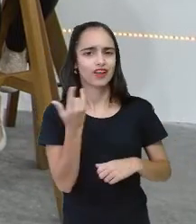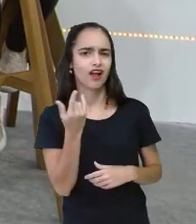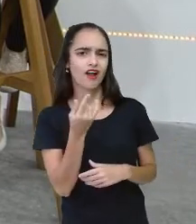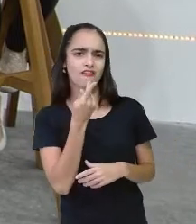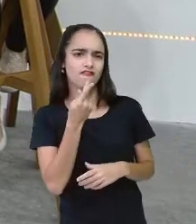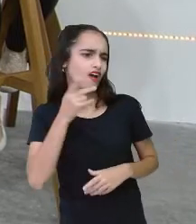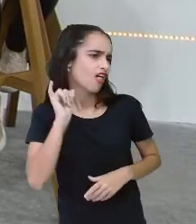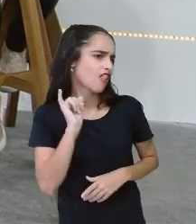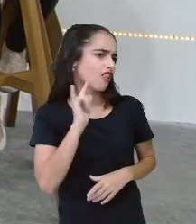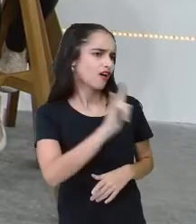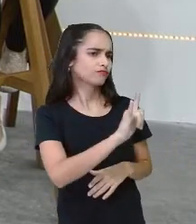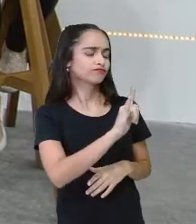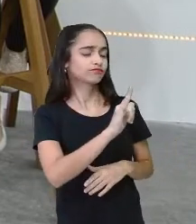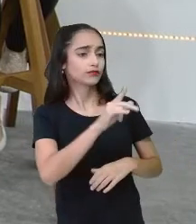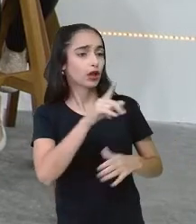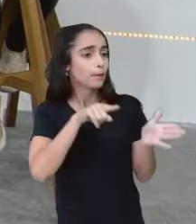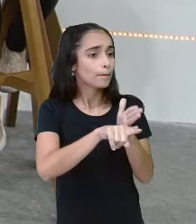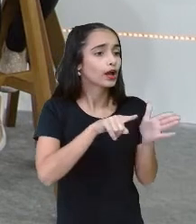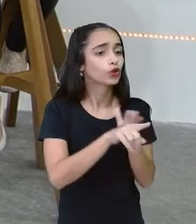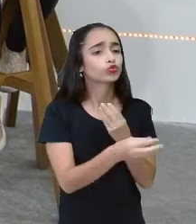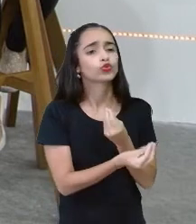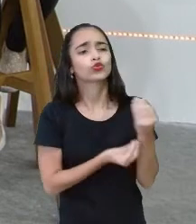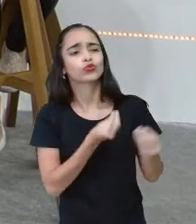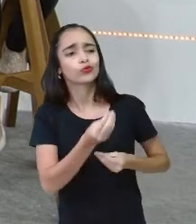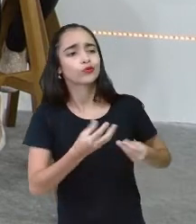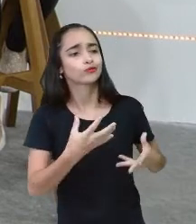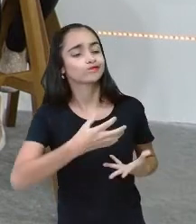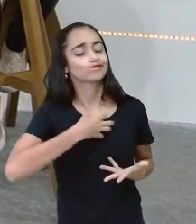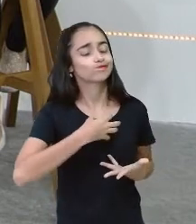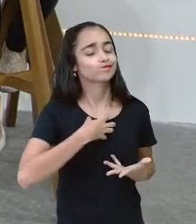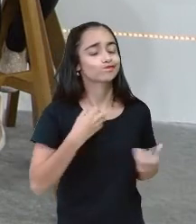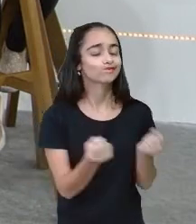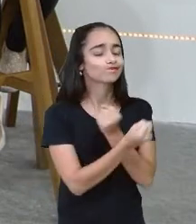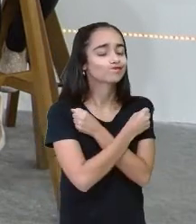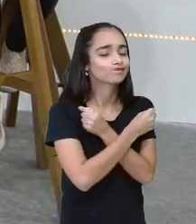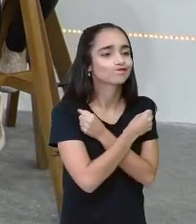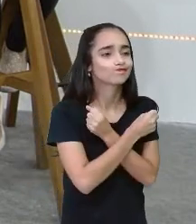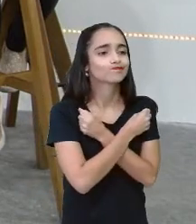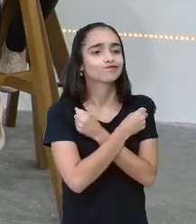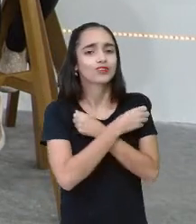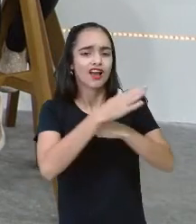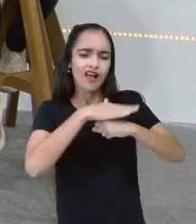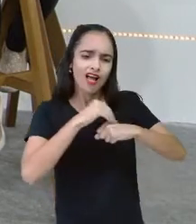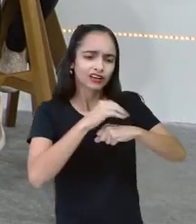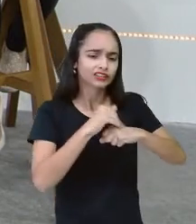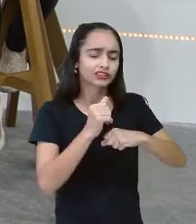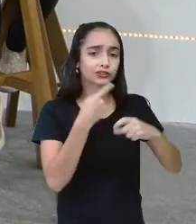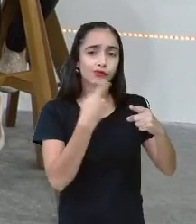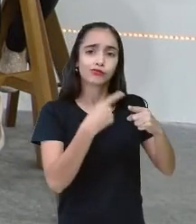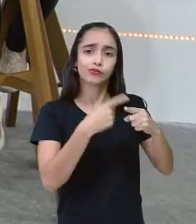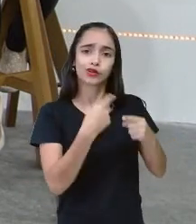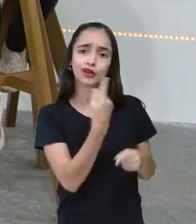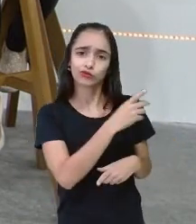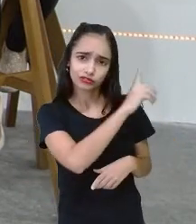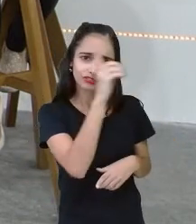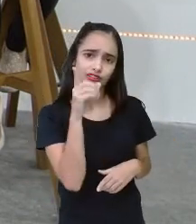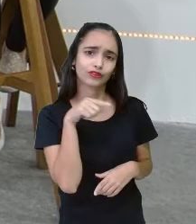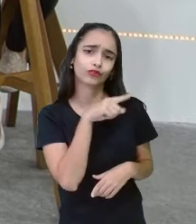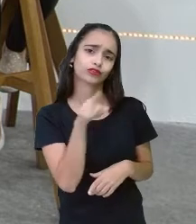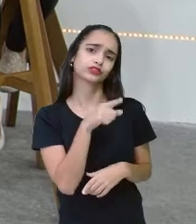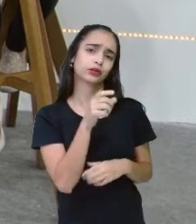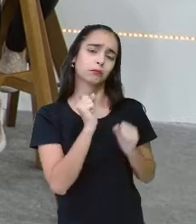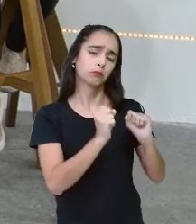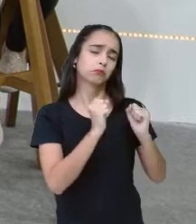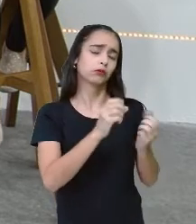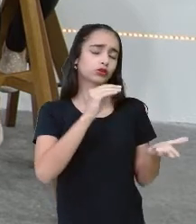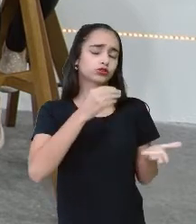ama, pergunta como está, abraça. Isso. Porque um dia você vai sentir falta dessa pessoa,